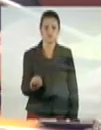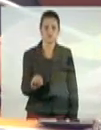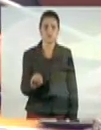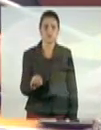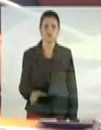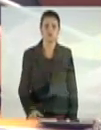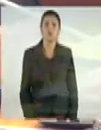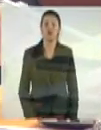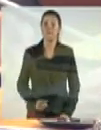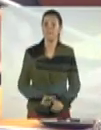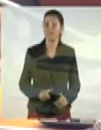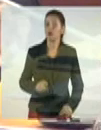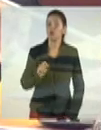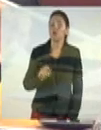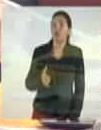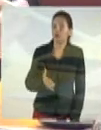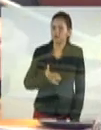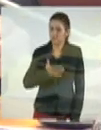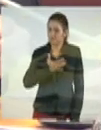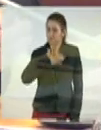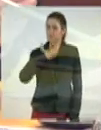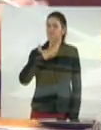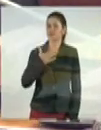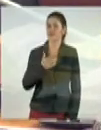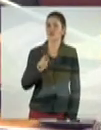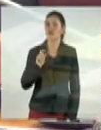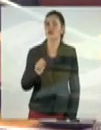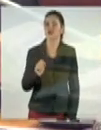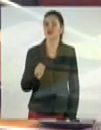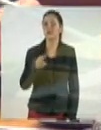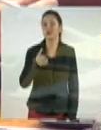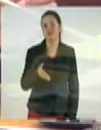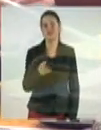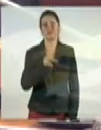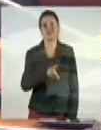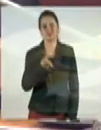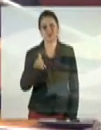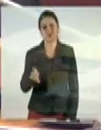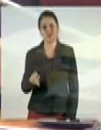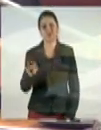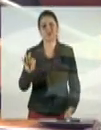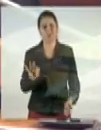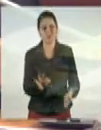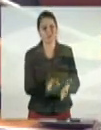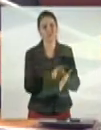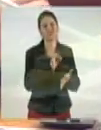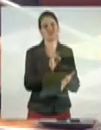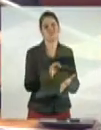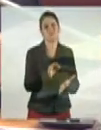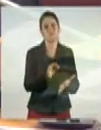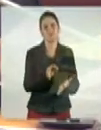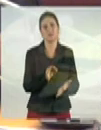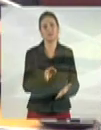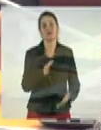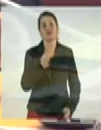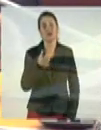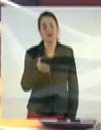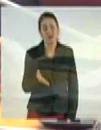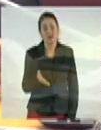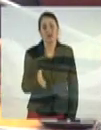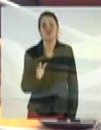espécie é que os próprios professores que são contratados são excedentes em